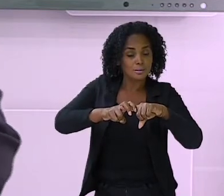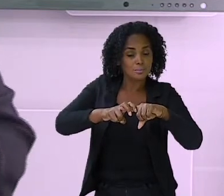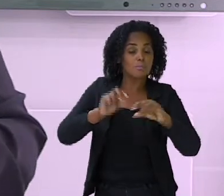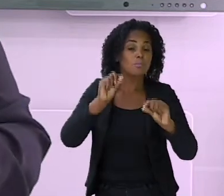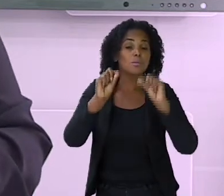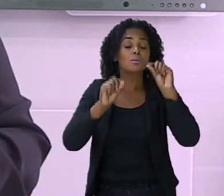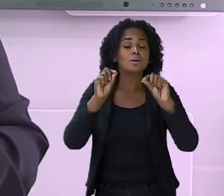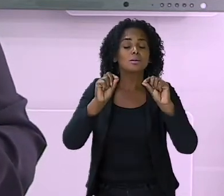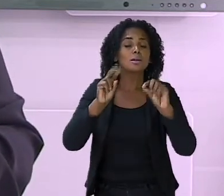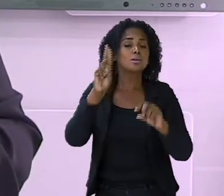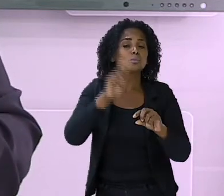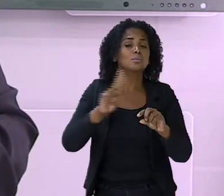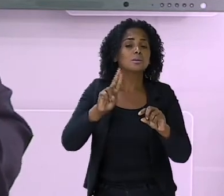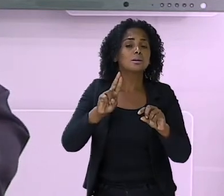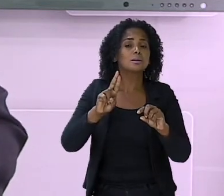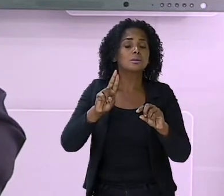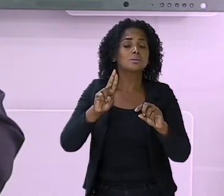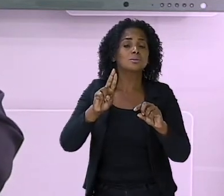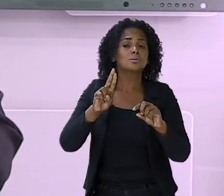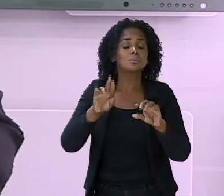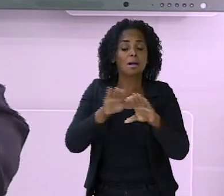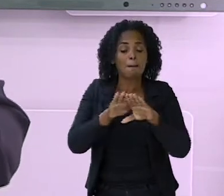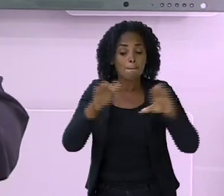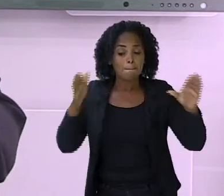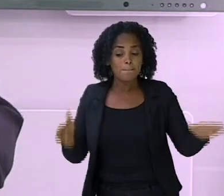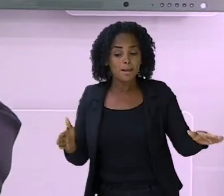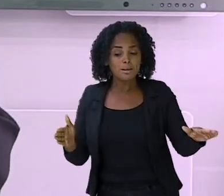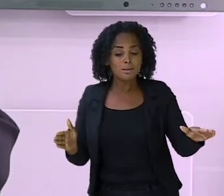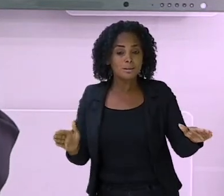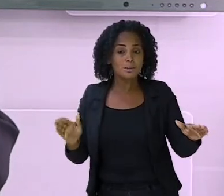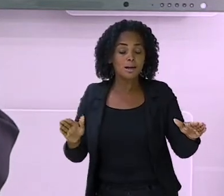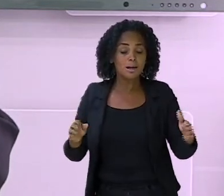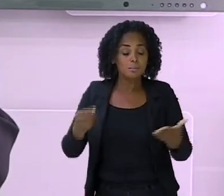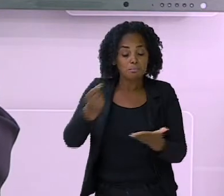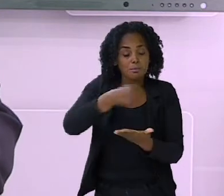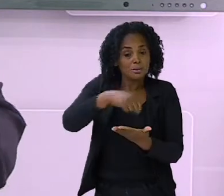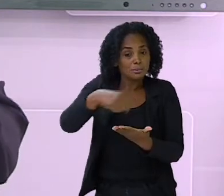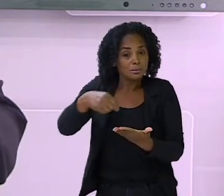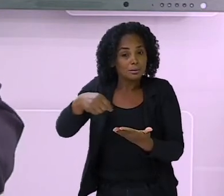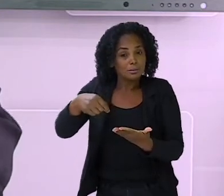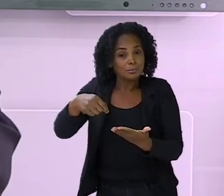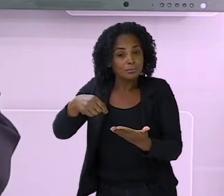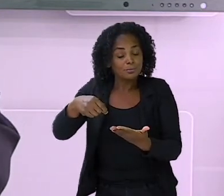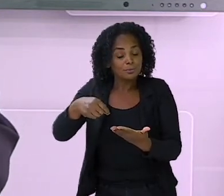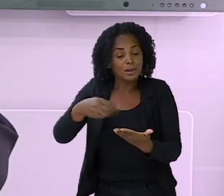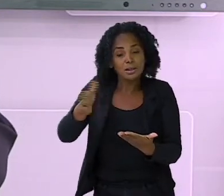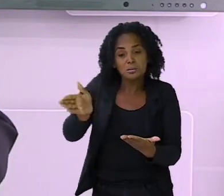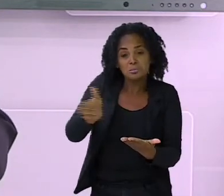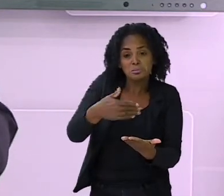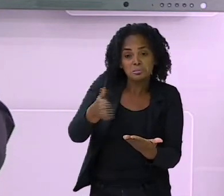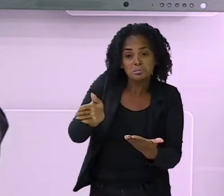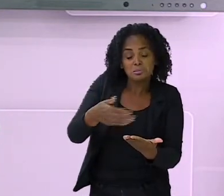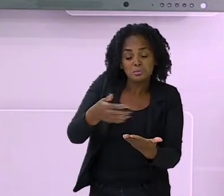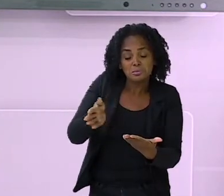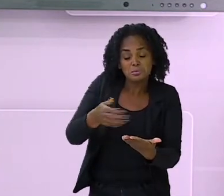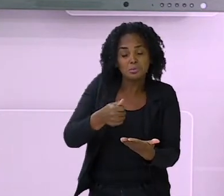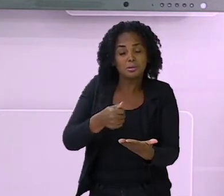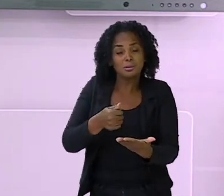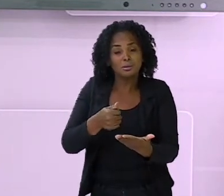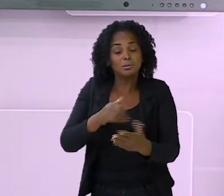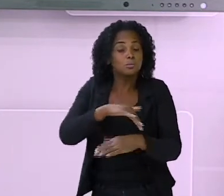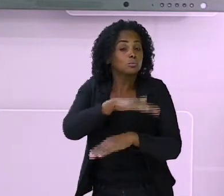atividade? Eu vou falar. Uma mesa, um caderno, um livro. Então,